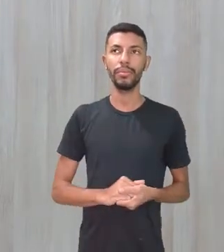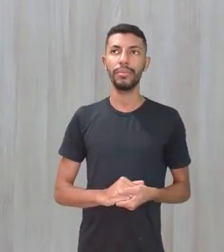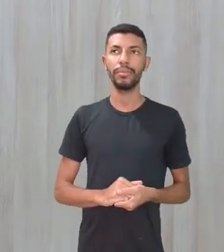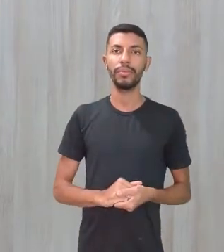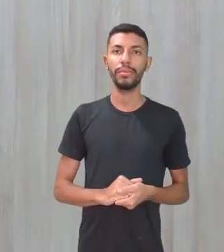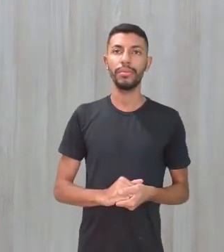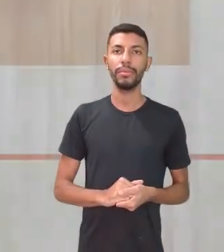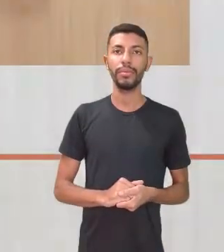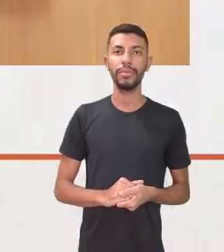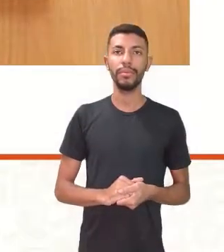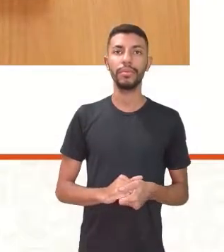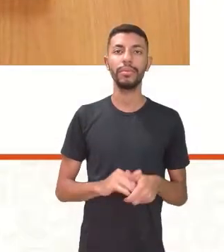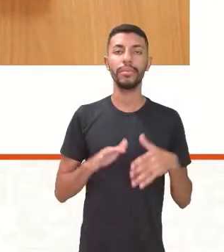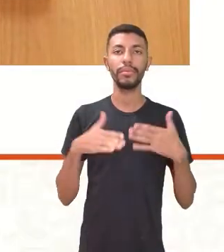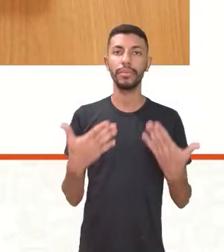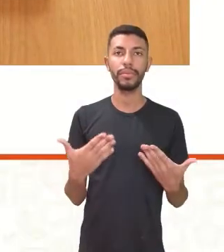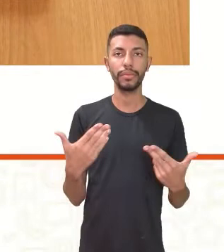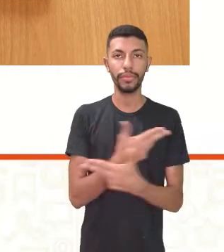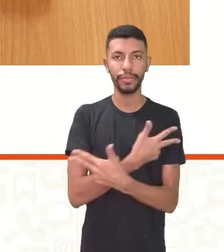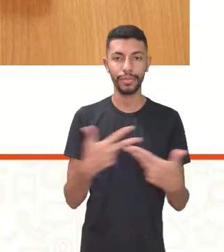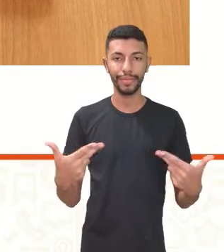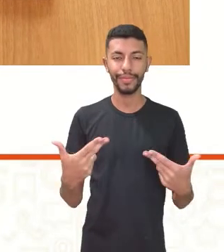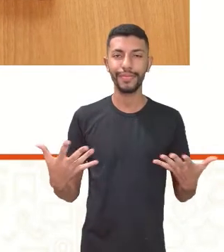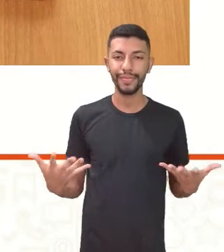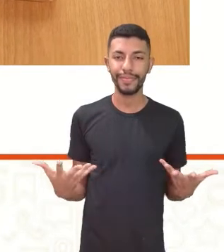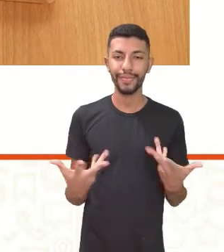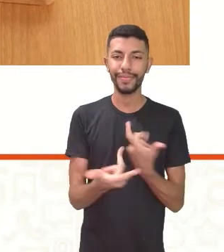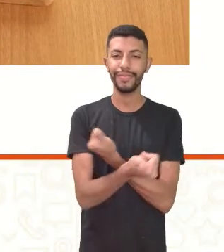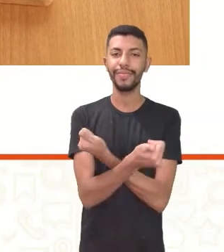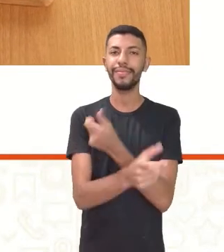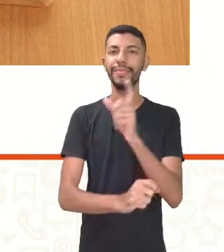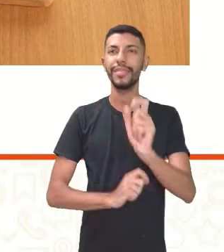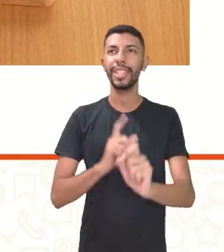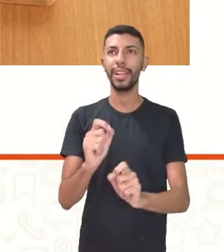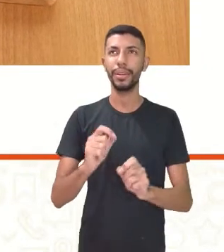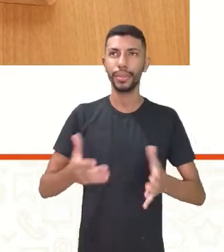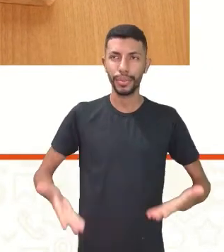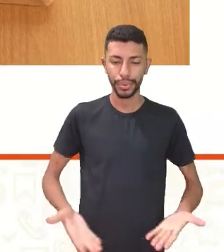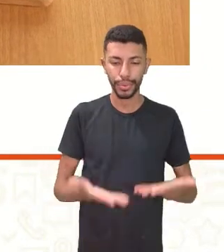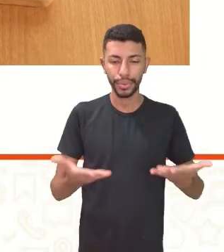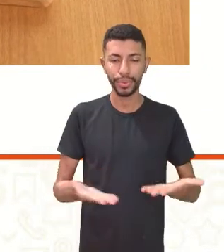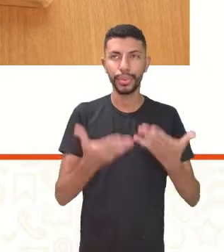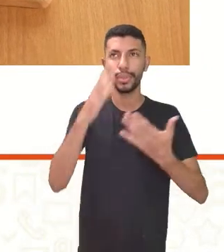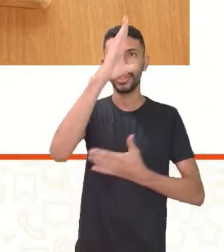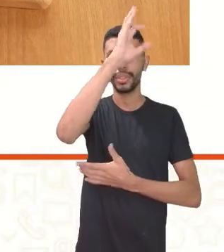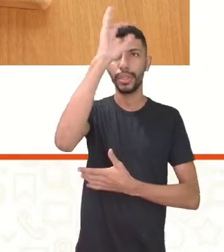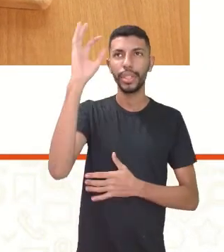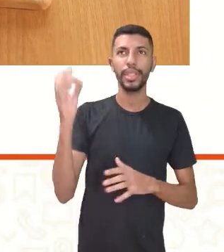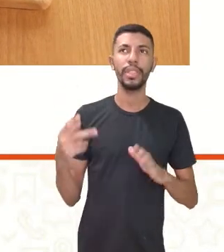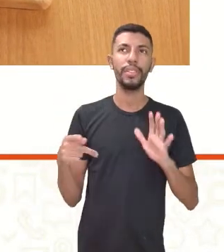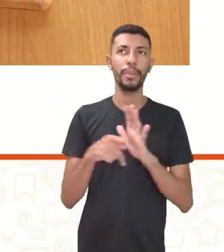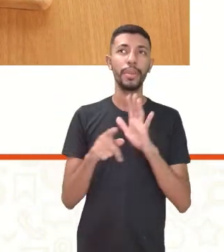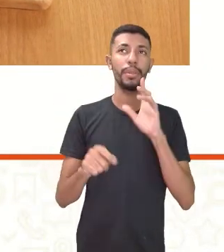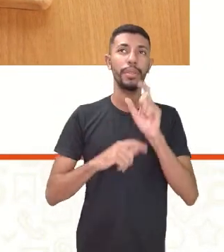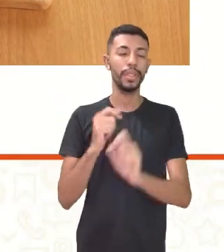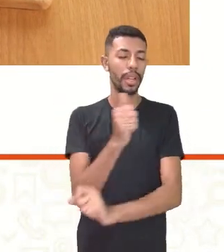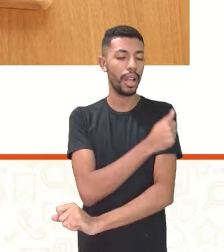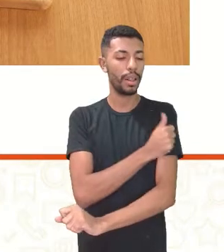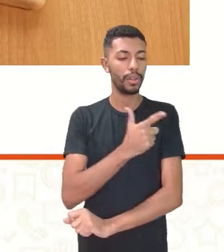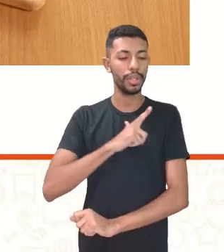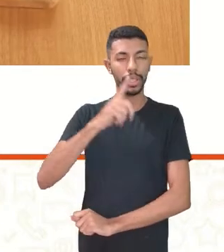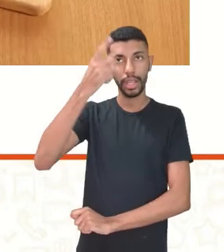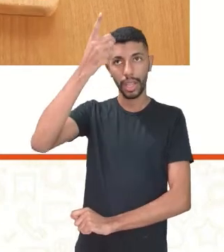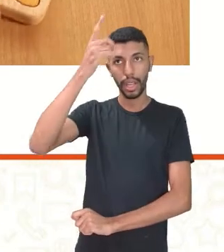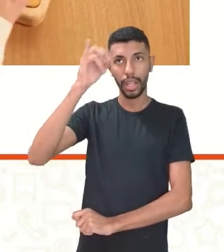Então, uma coisa maravilhosa é a estimulação cognitiva em estudantes com deficiência